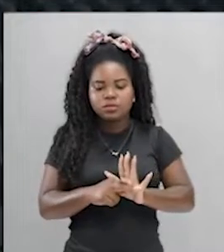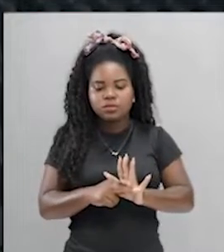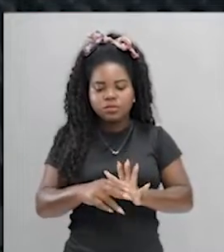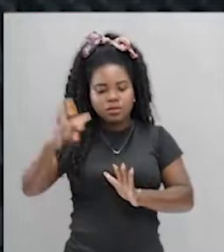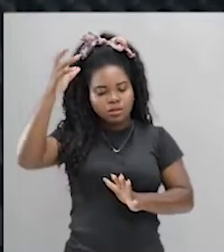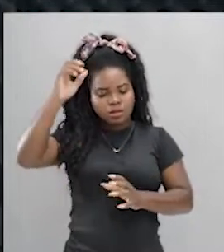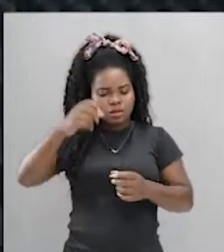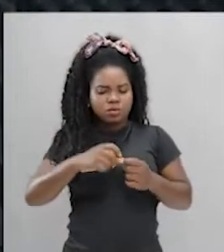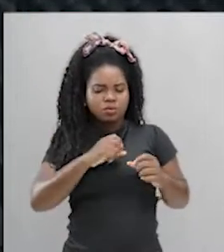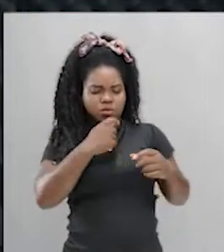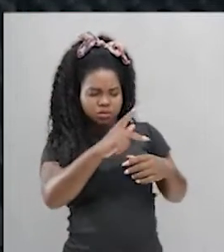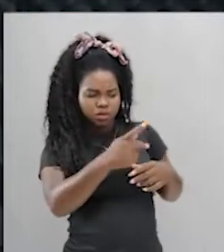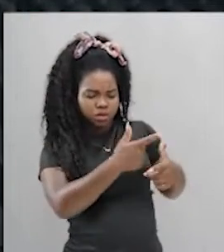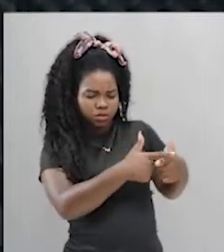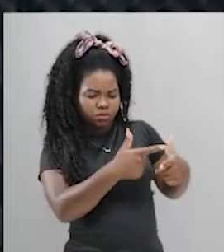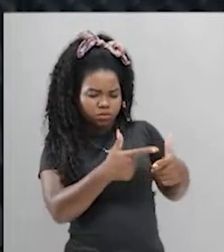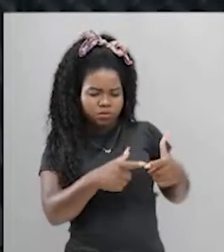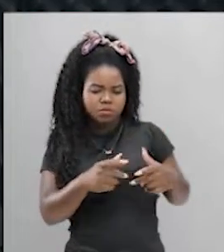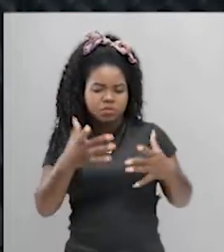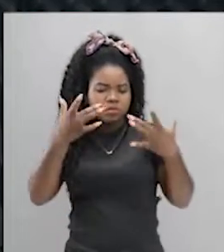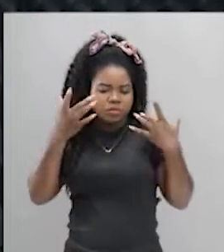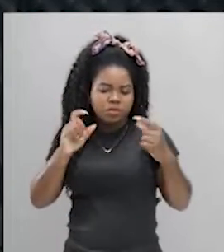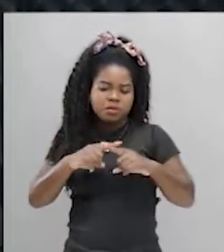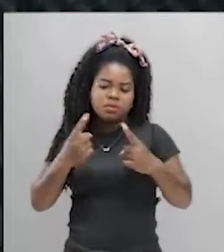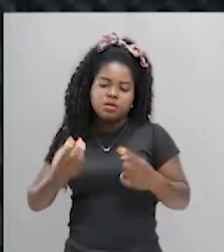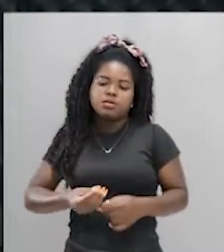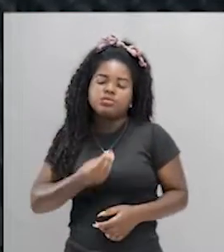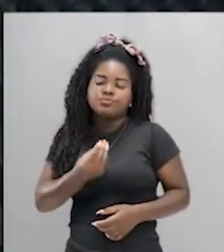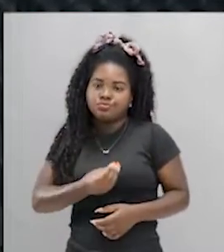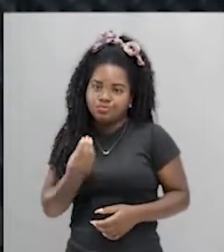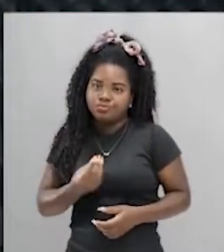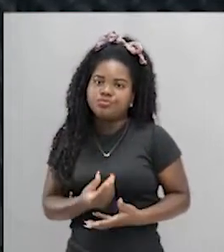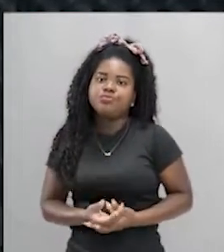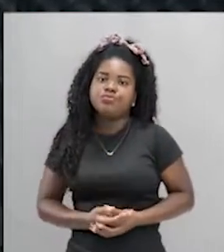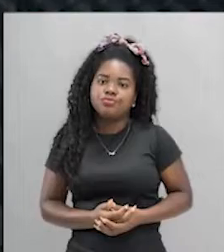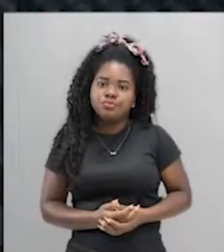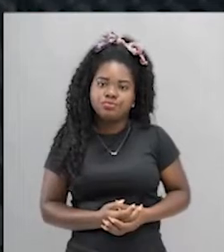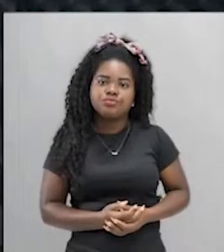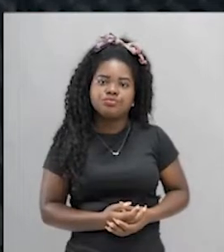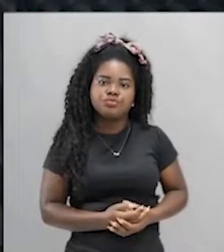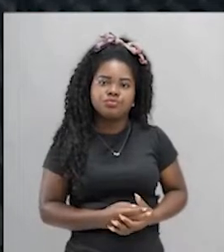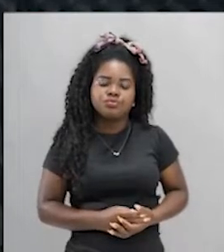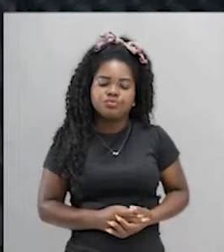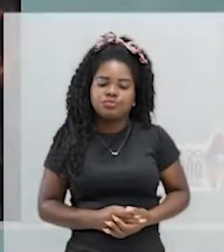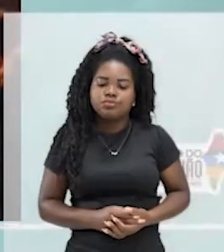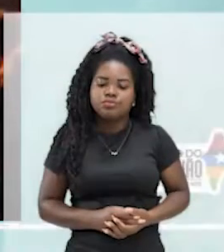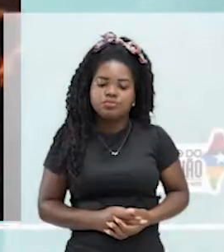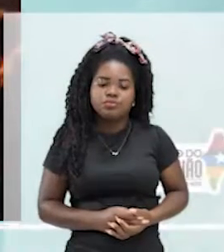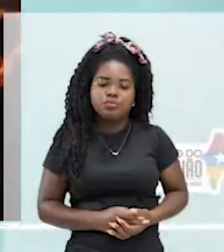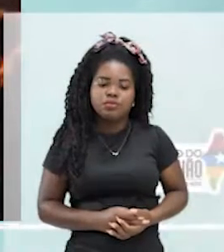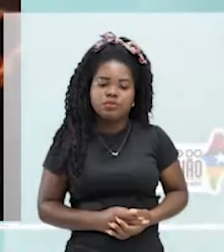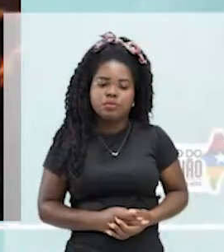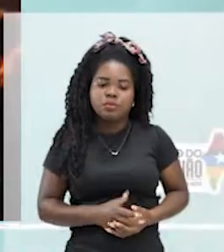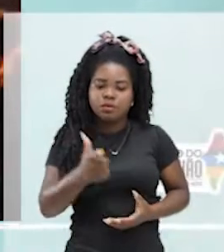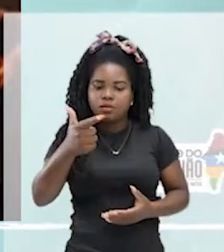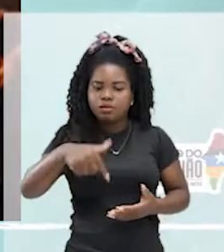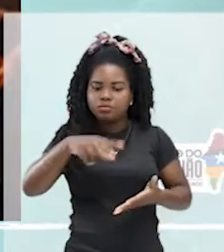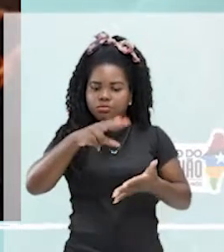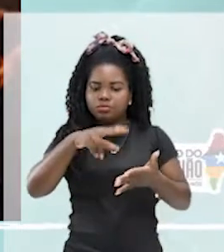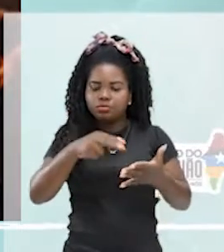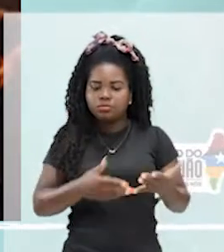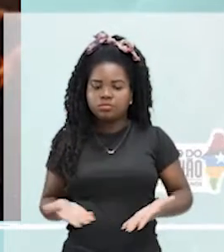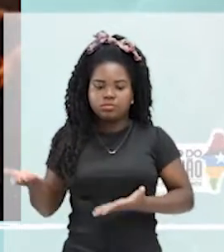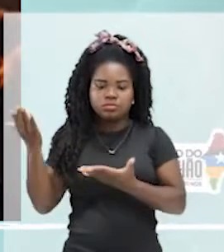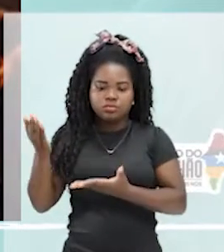da peste ou do teatro, mas sim do que a gente vive na vida. É, professor, como disse um aluno meu, pesado isso. Né? A Conquista